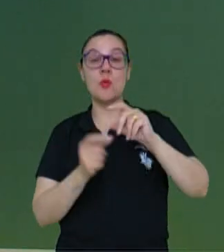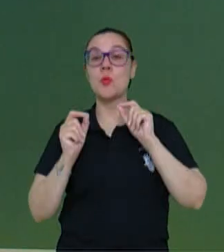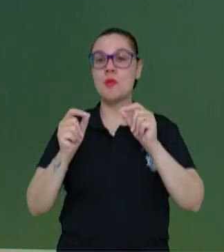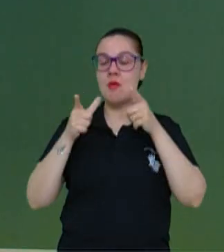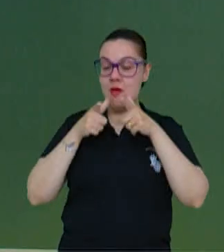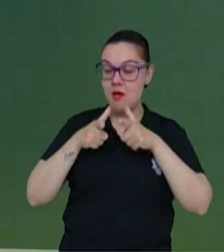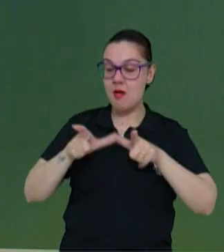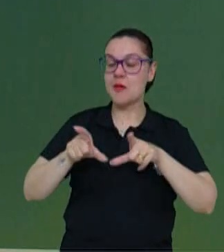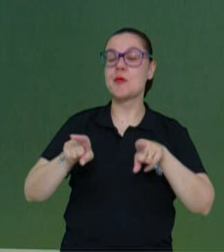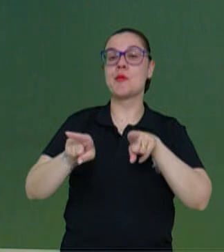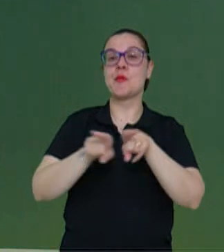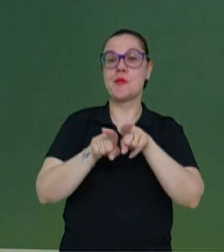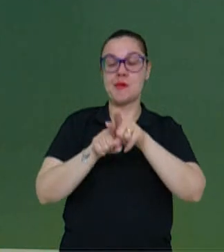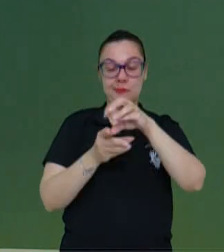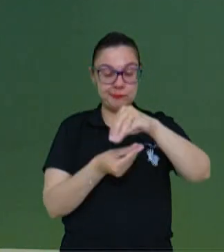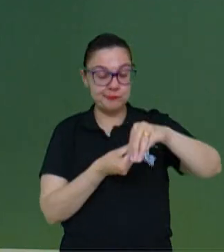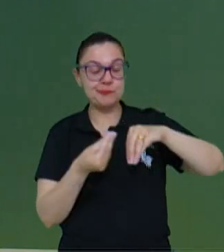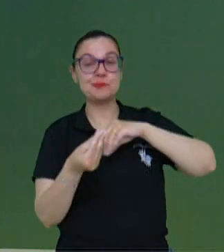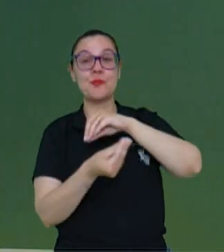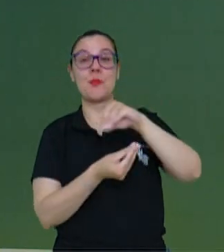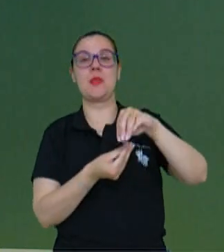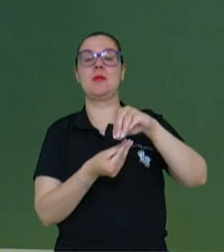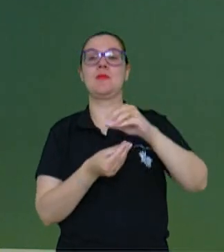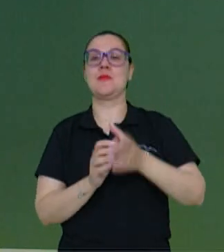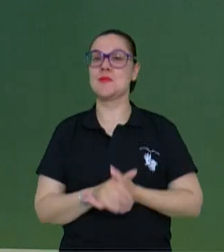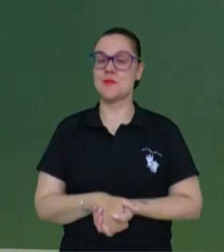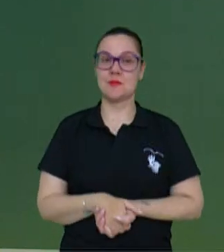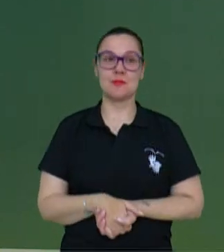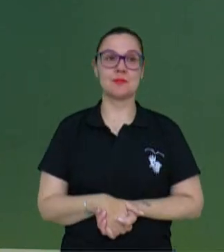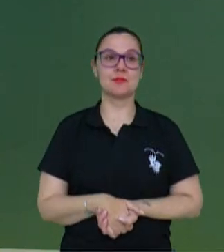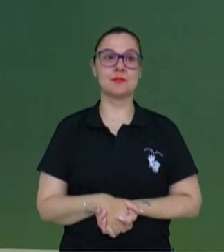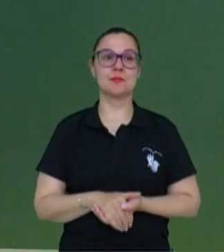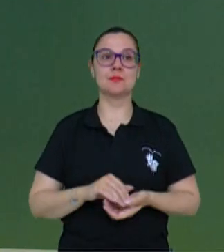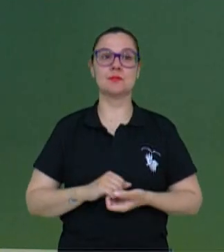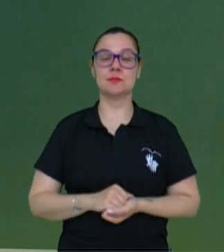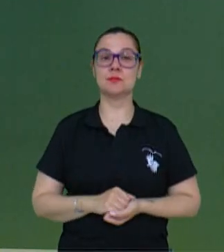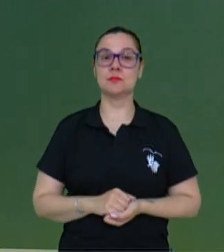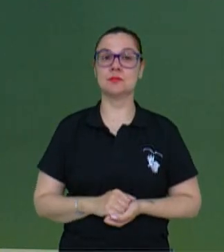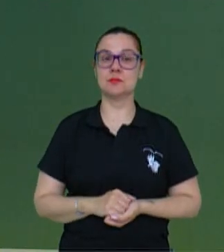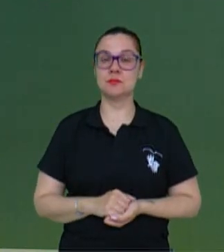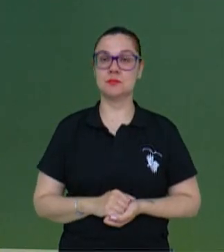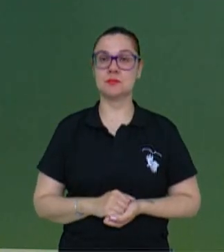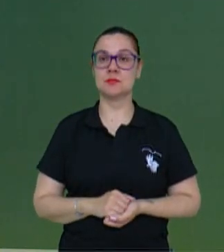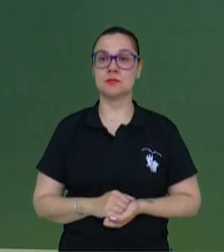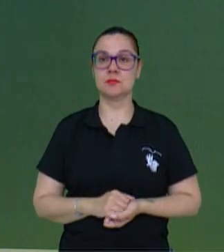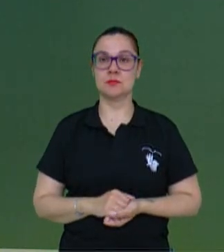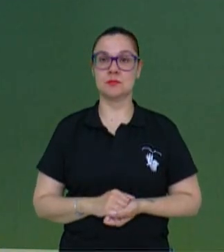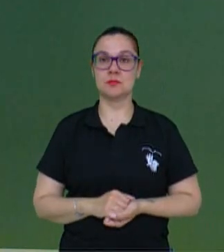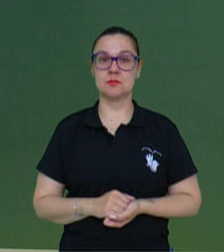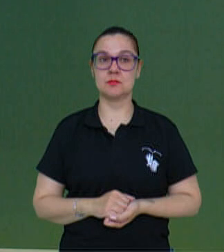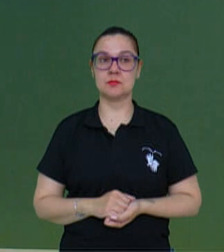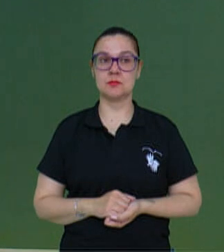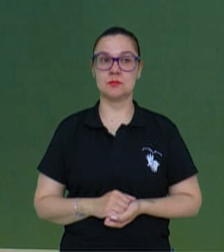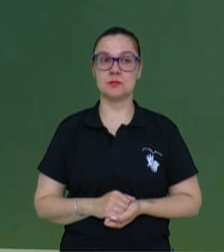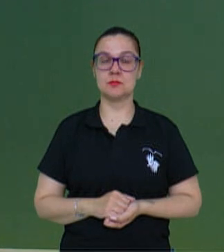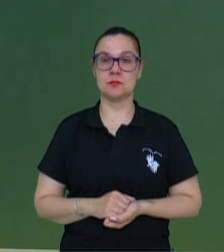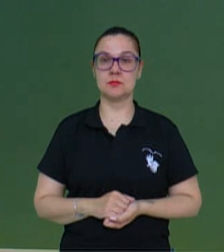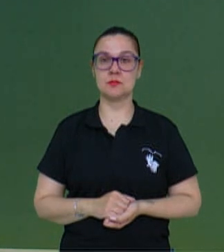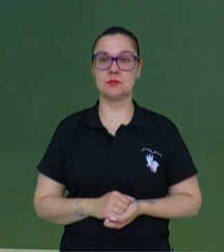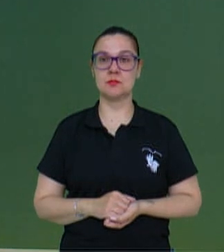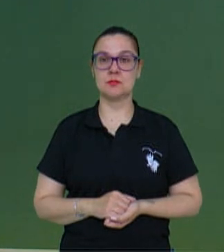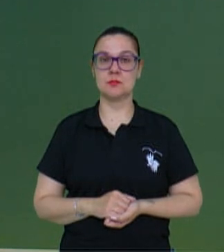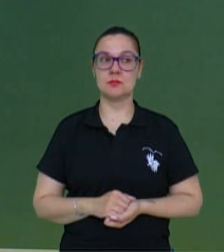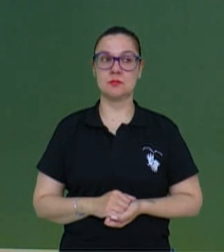a língua também se mescle entre si. E, por último, assim, o espanhol actual de